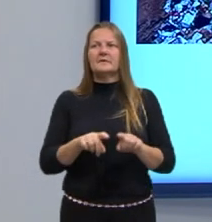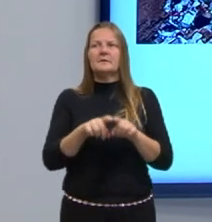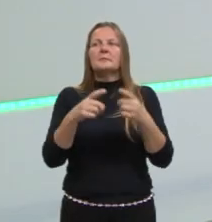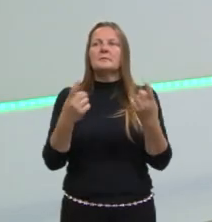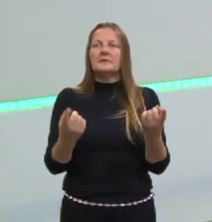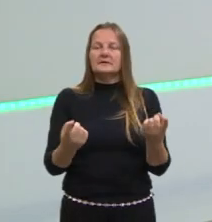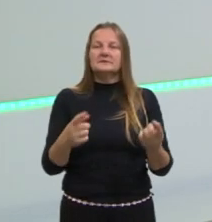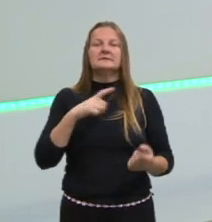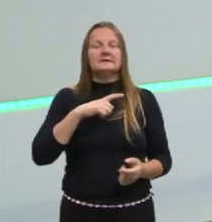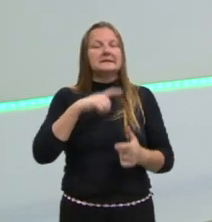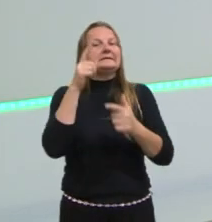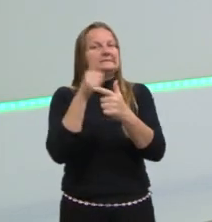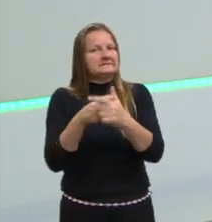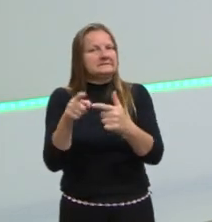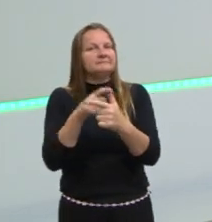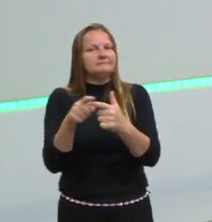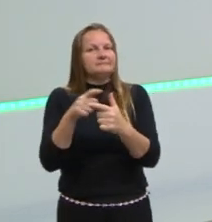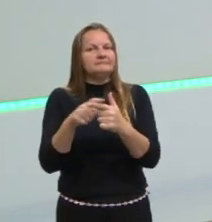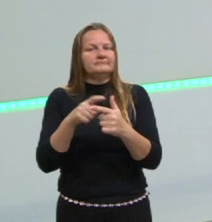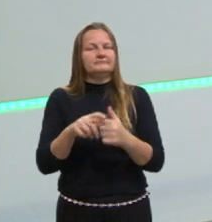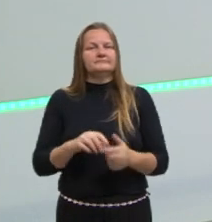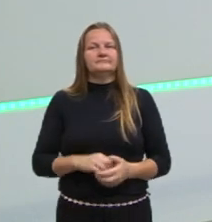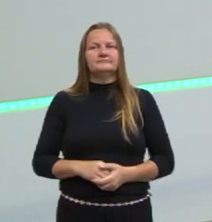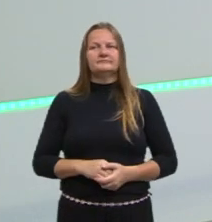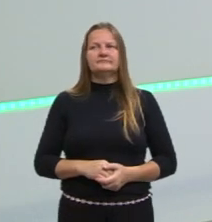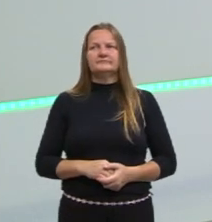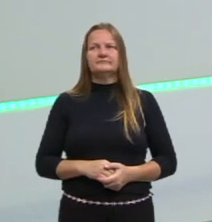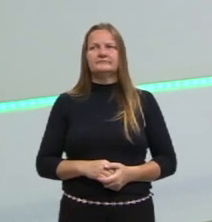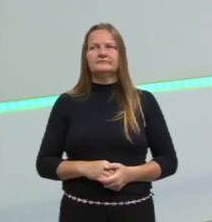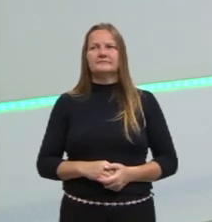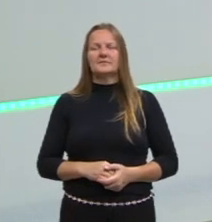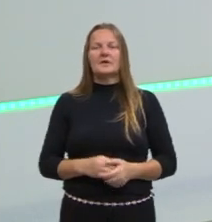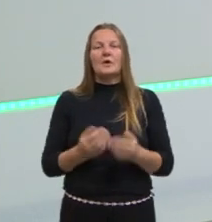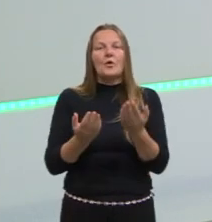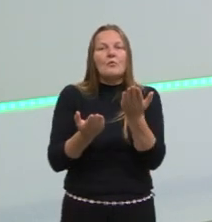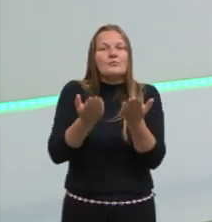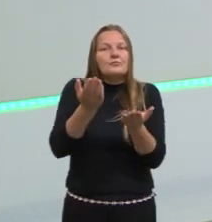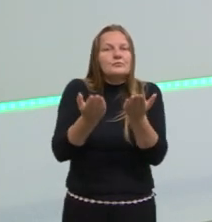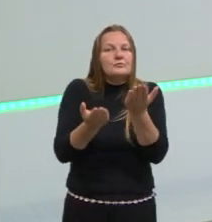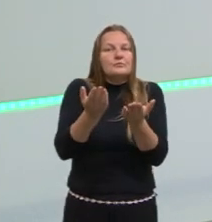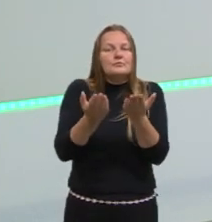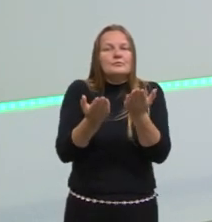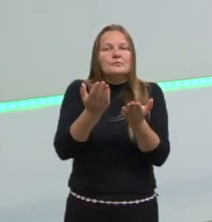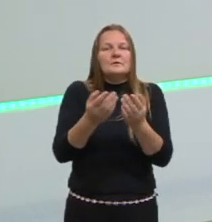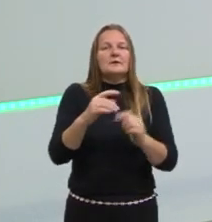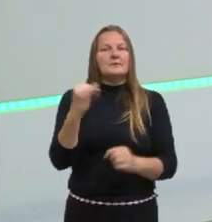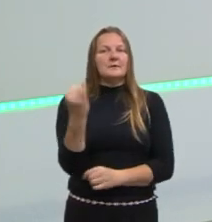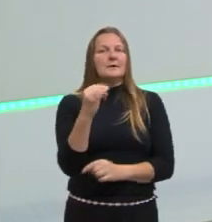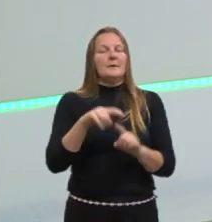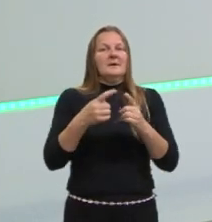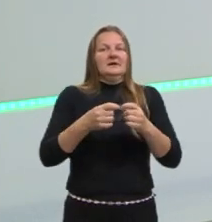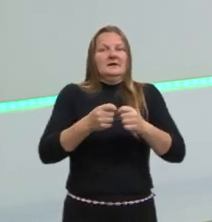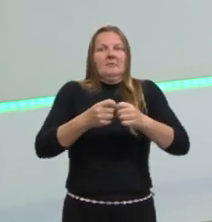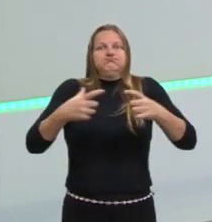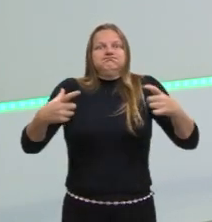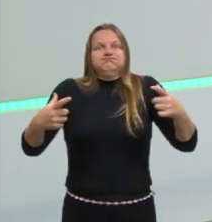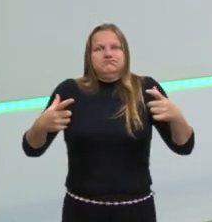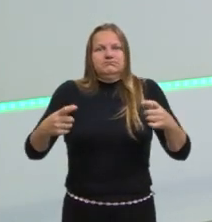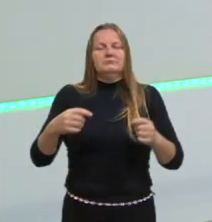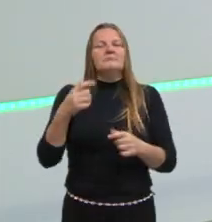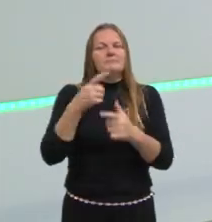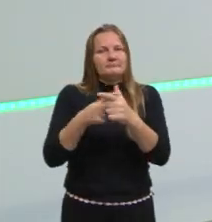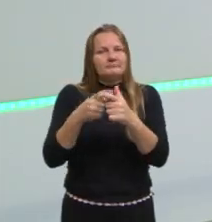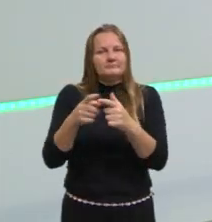tenha problema né aquelas a questão da dosagem ele é importante mas em excesso temos problema porque